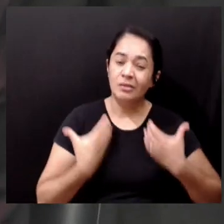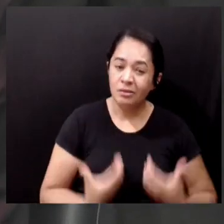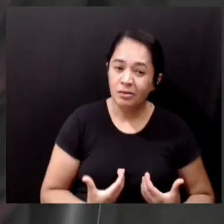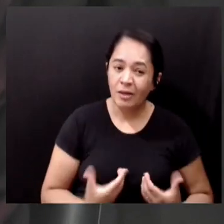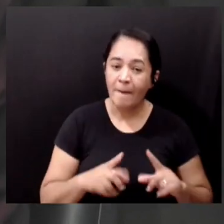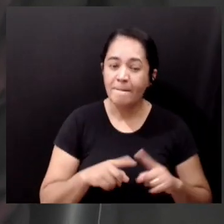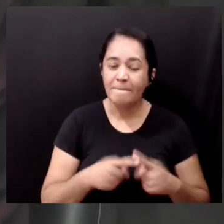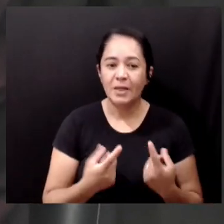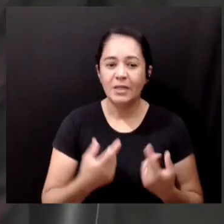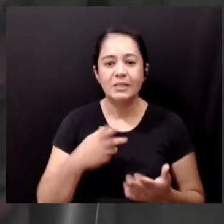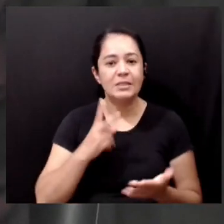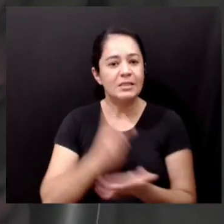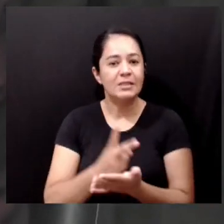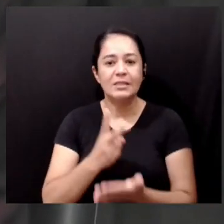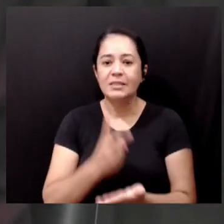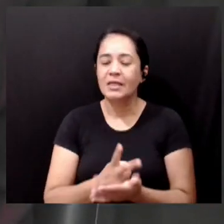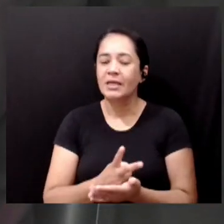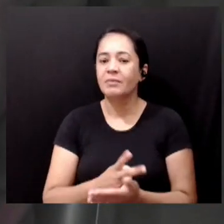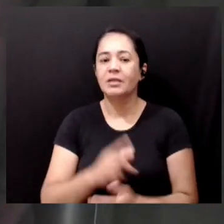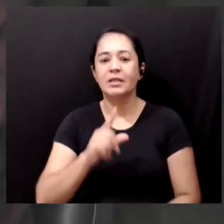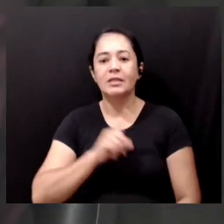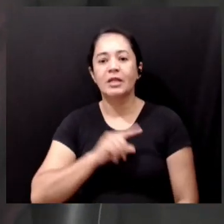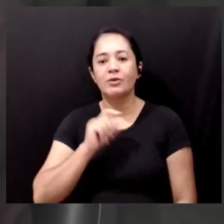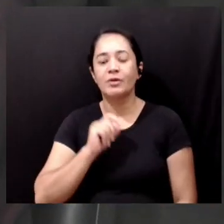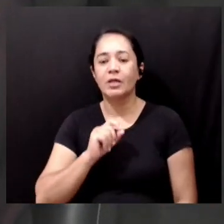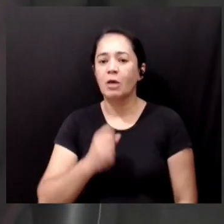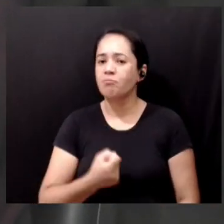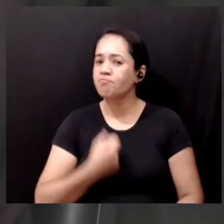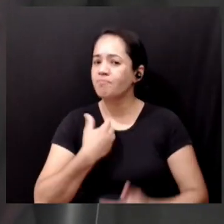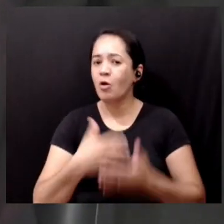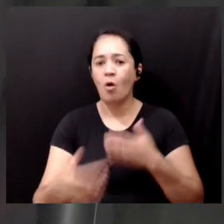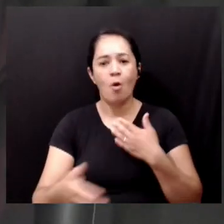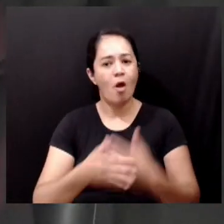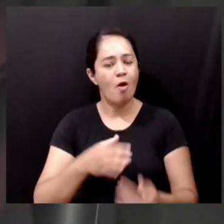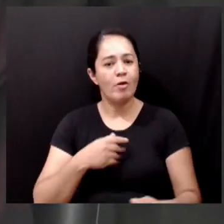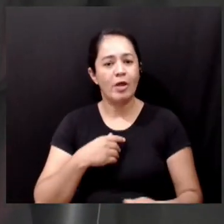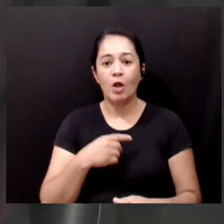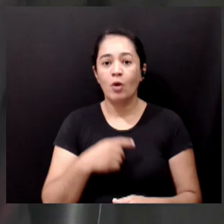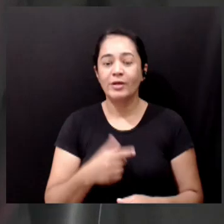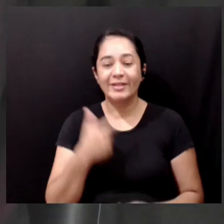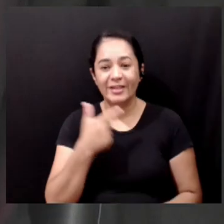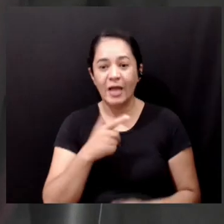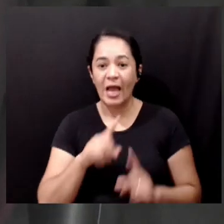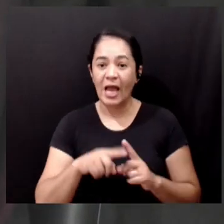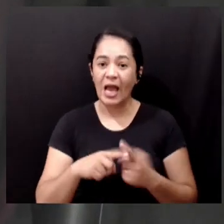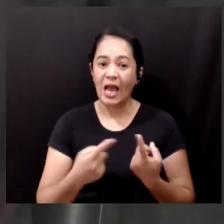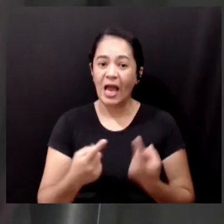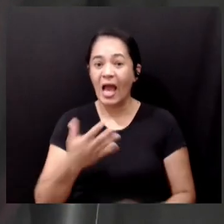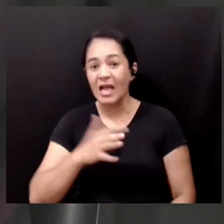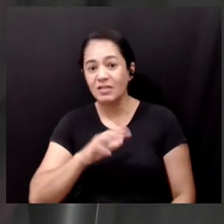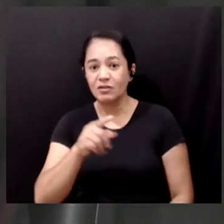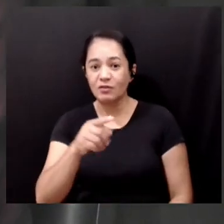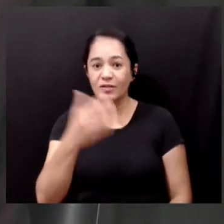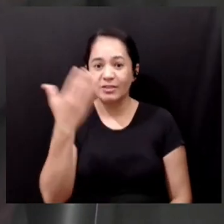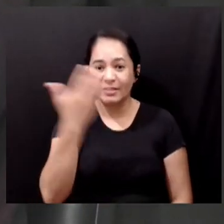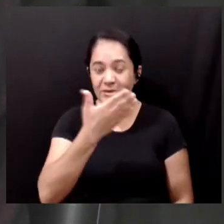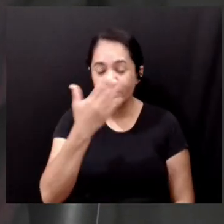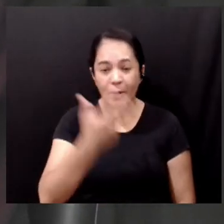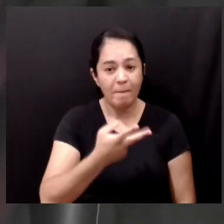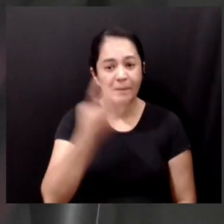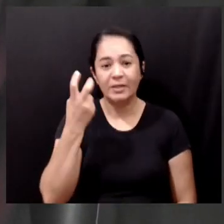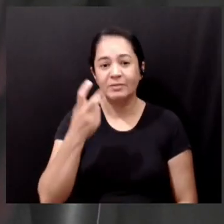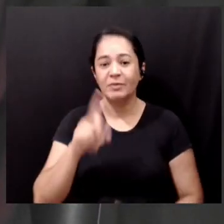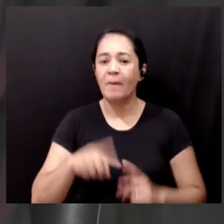coisa naquele dia que foi engraçado. Pode ser que no momento você não percebeu a graça do momento, mas teve alguma coisa,